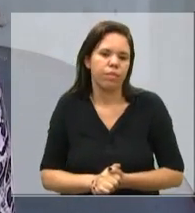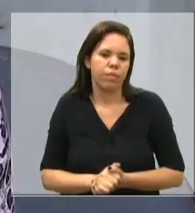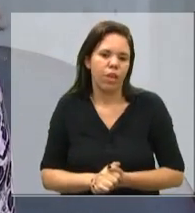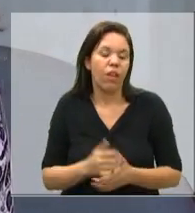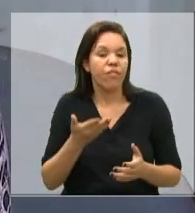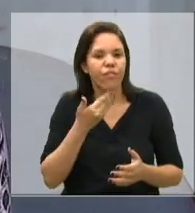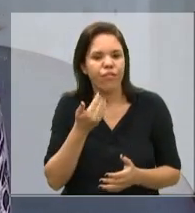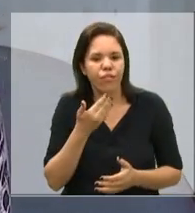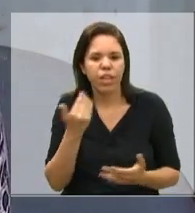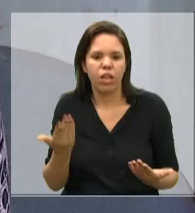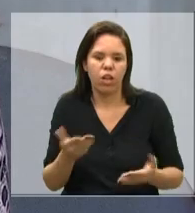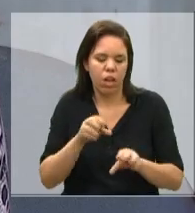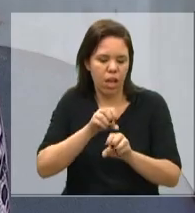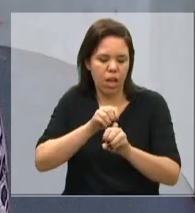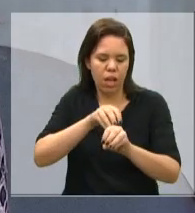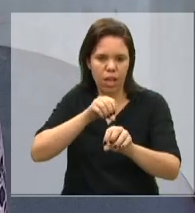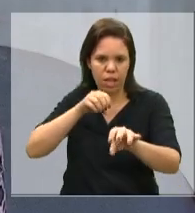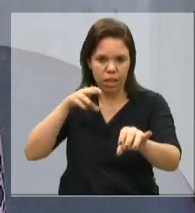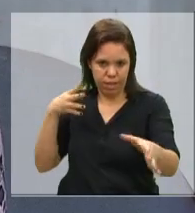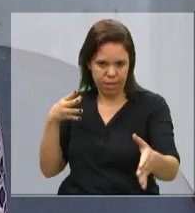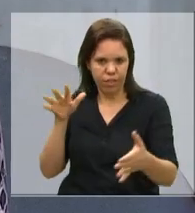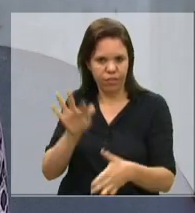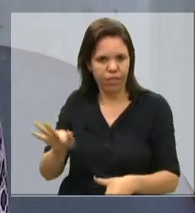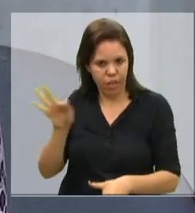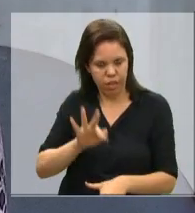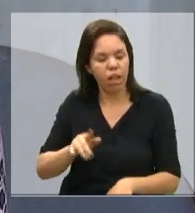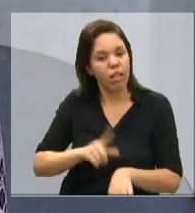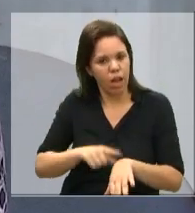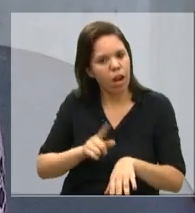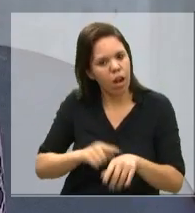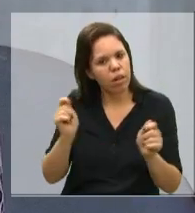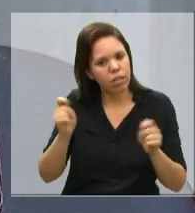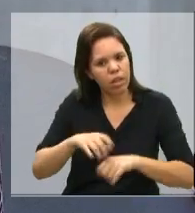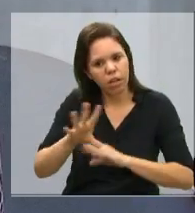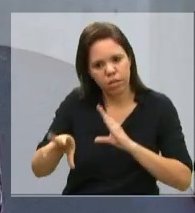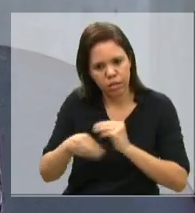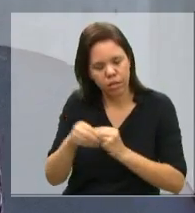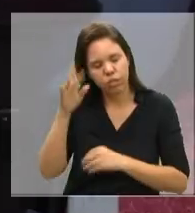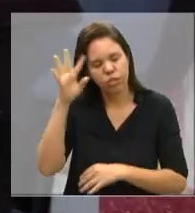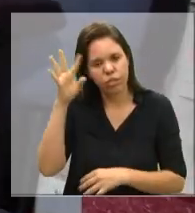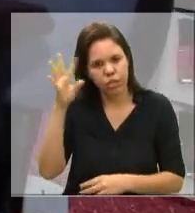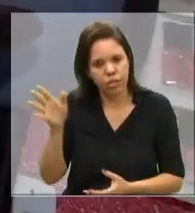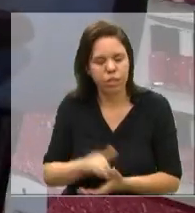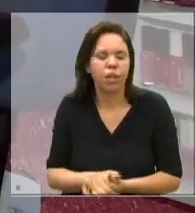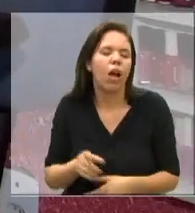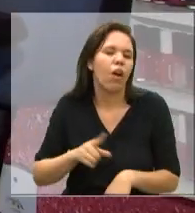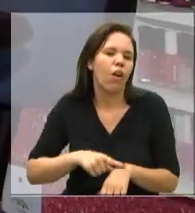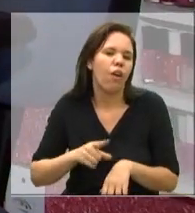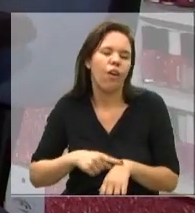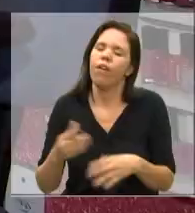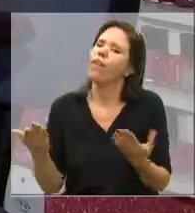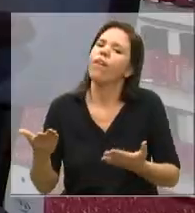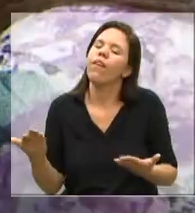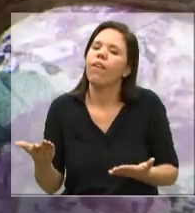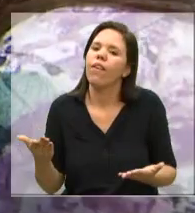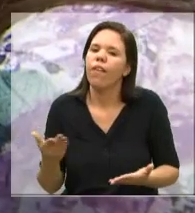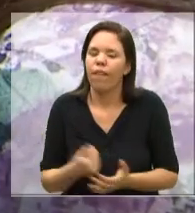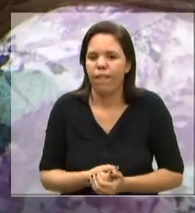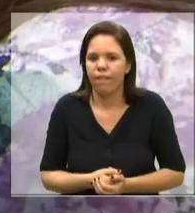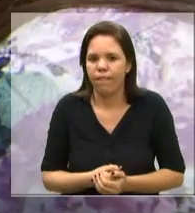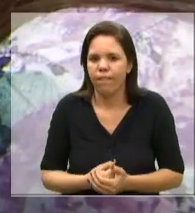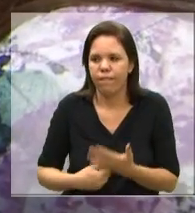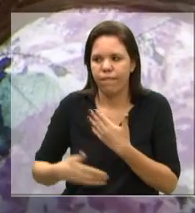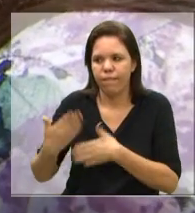a facilidade da EAD, aí eu vi que estava na hora de complementar esse sonho. A hora é agora mesmo.